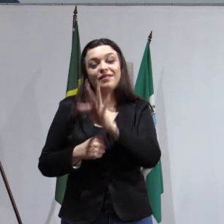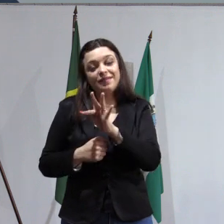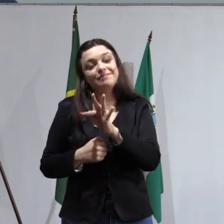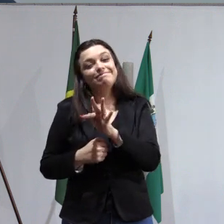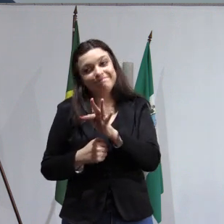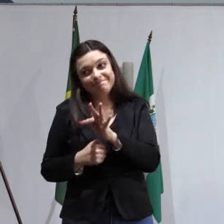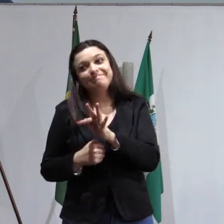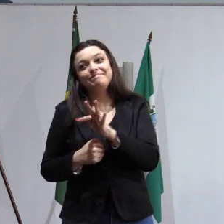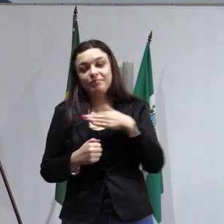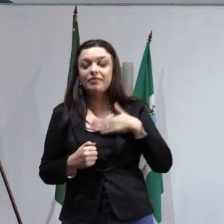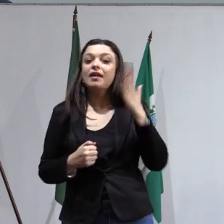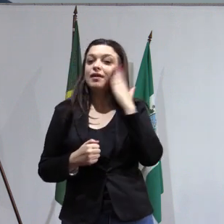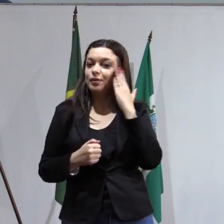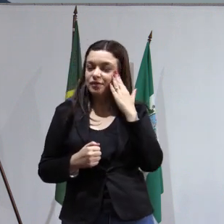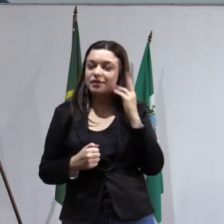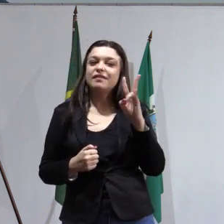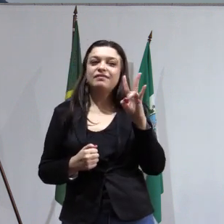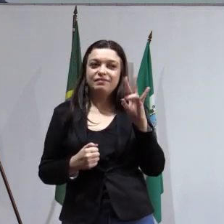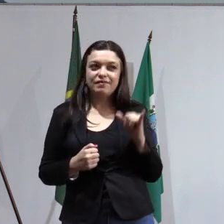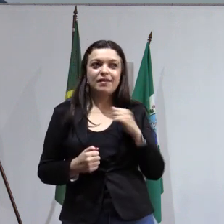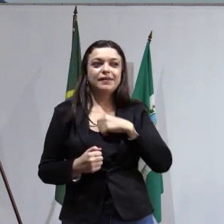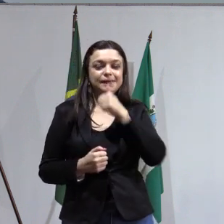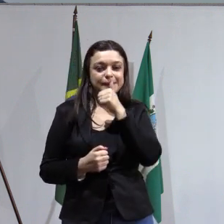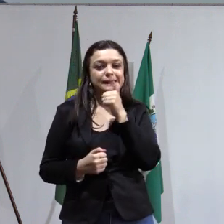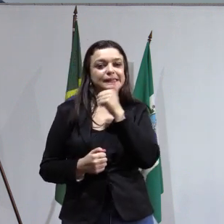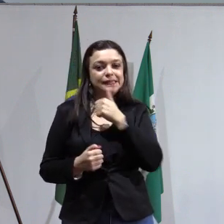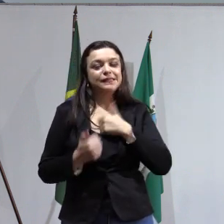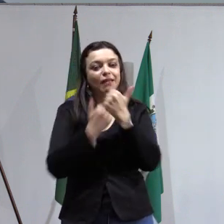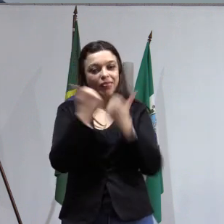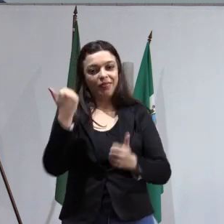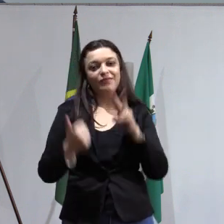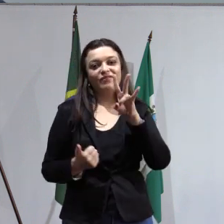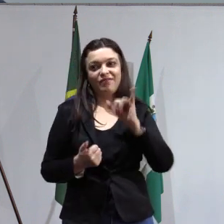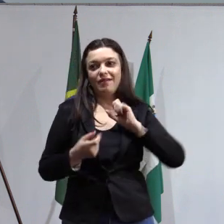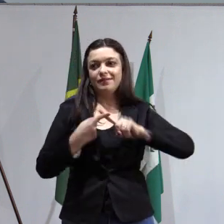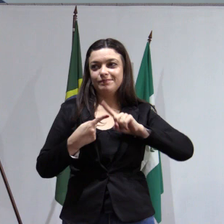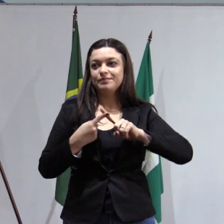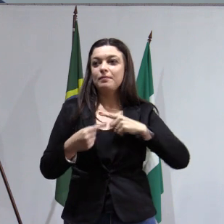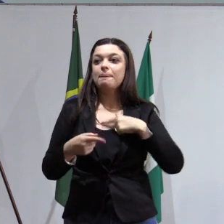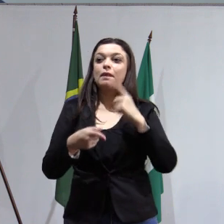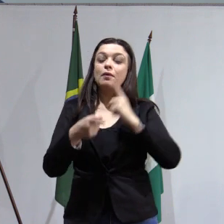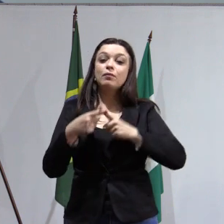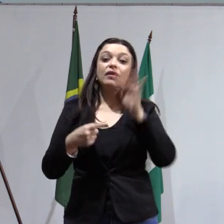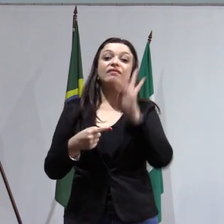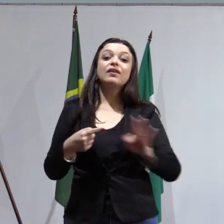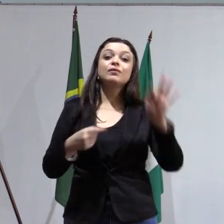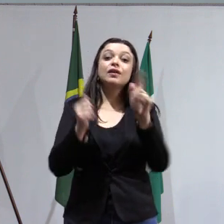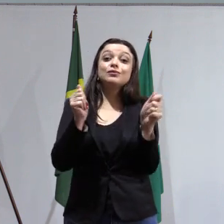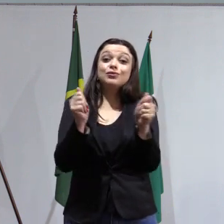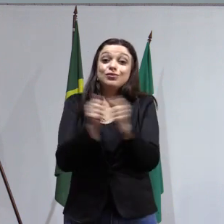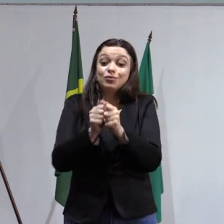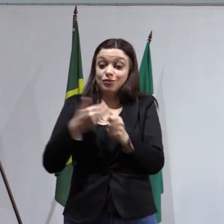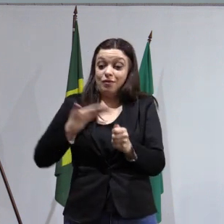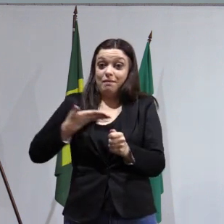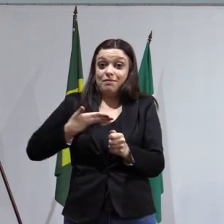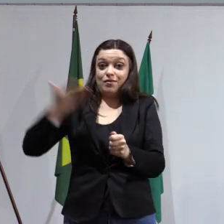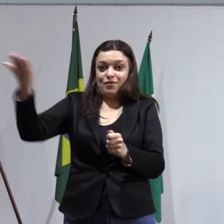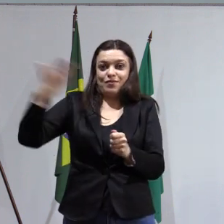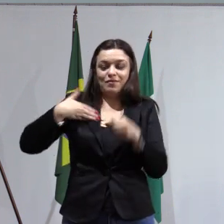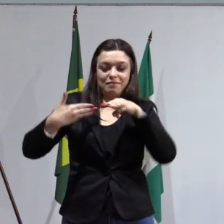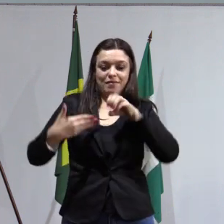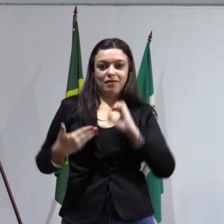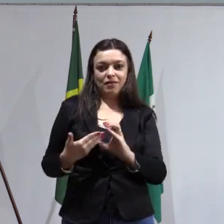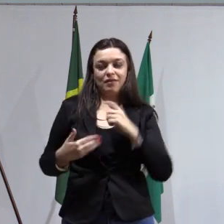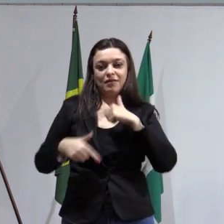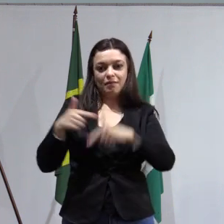Eu sei que eu vou pagar muito por isso ainda a minha vida toda, mas ele fez graduação comigo, foi meu contemporâneo.